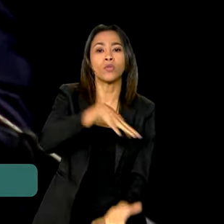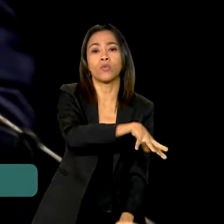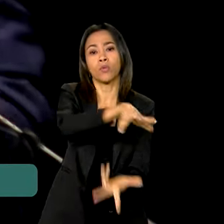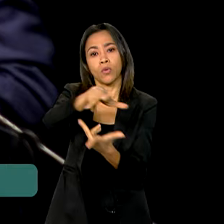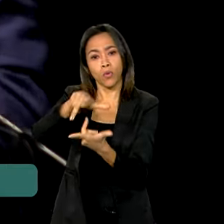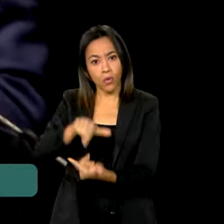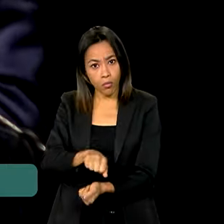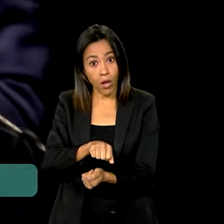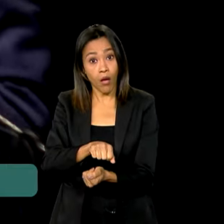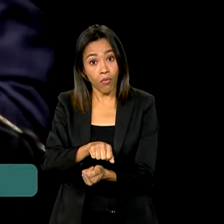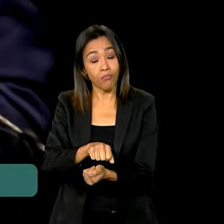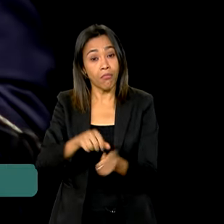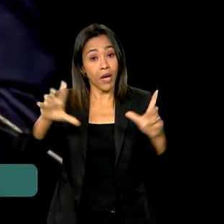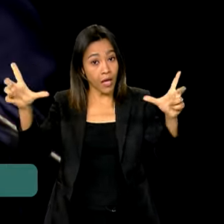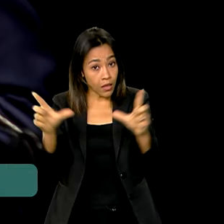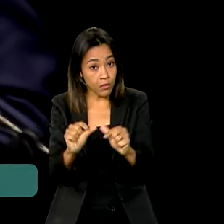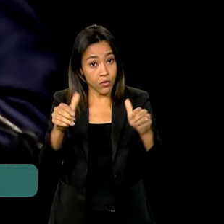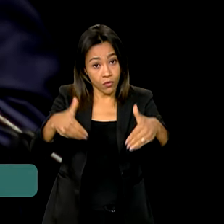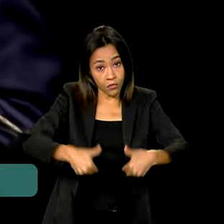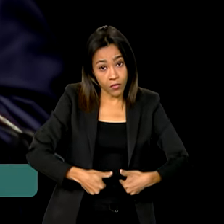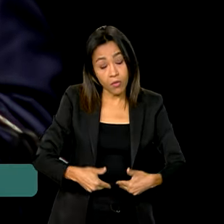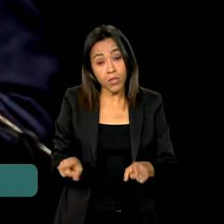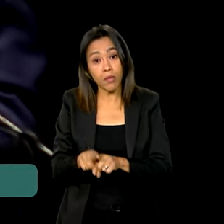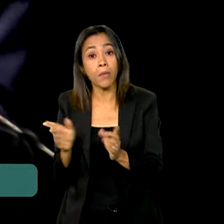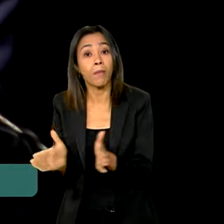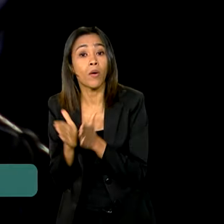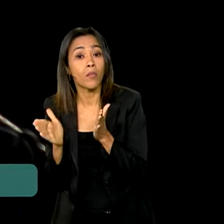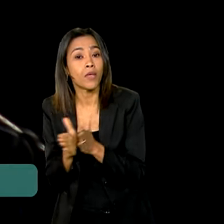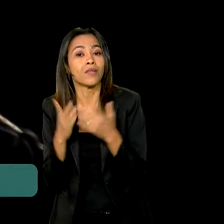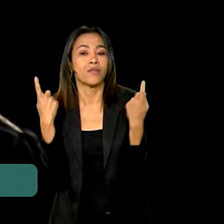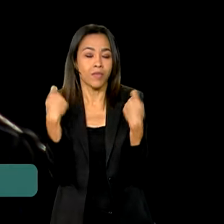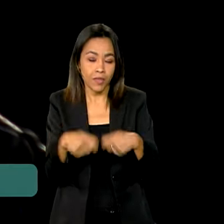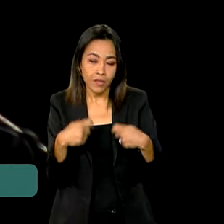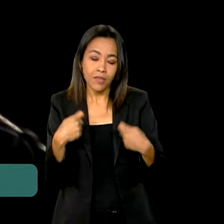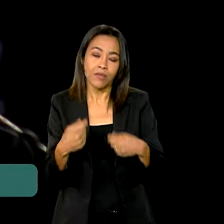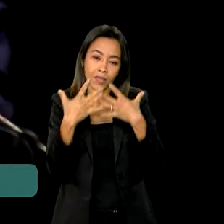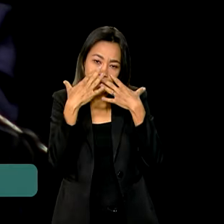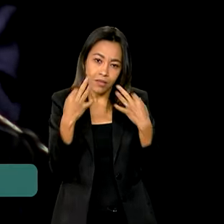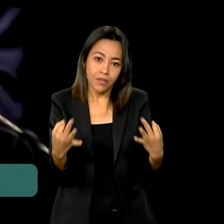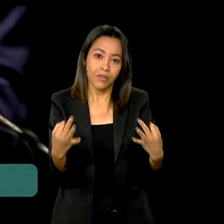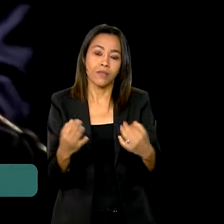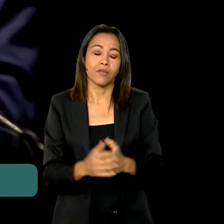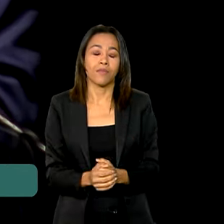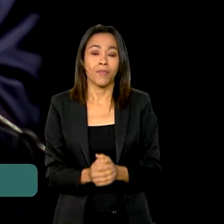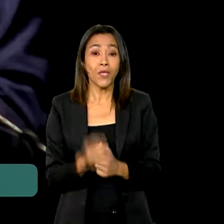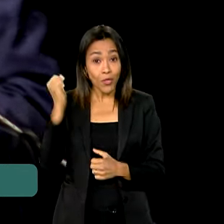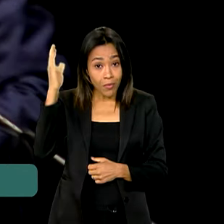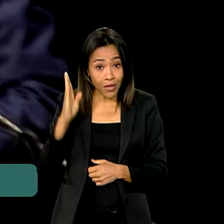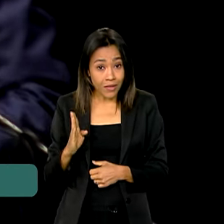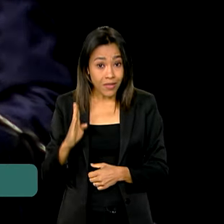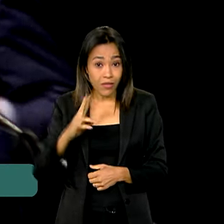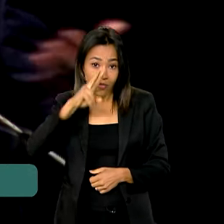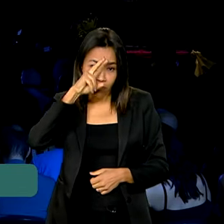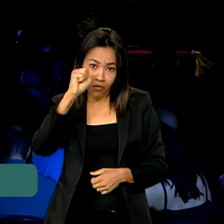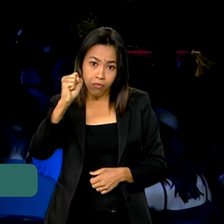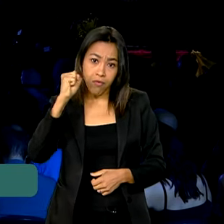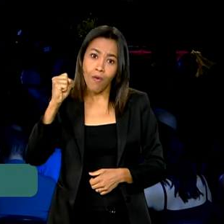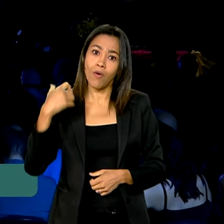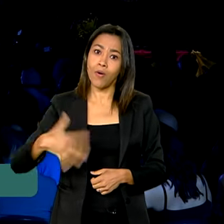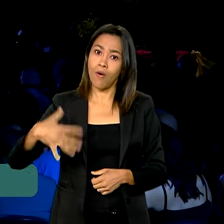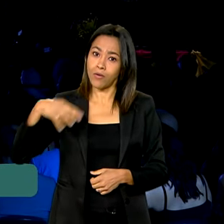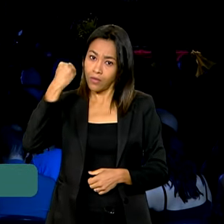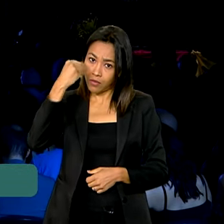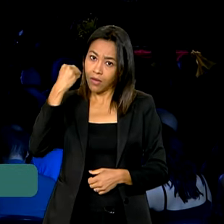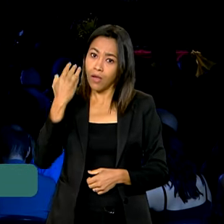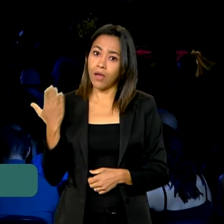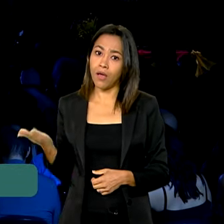Pobreza. Então, eu acho que a gente precisa olhar. E o Brasil com muita força dentro disso. Para